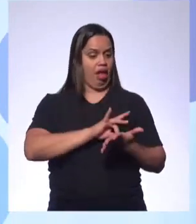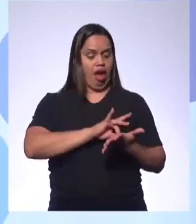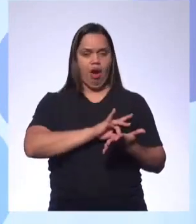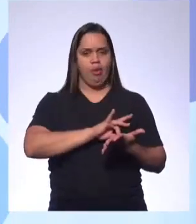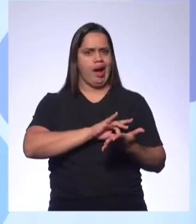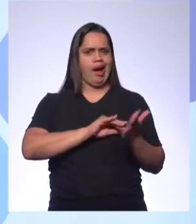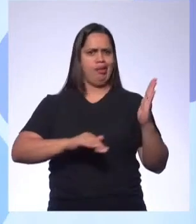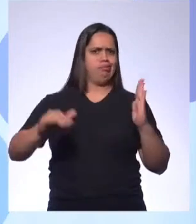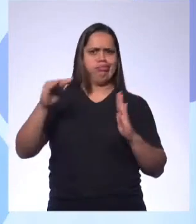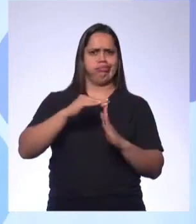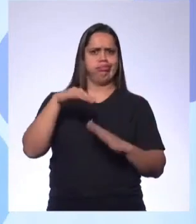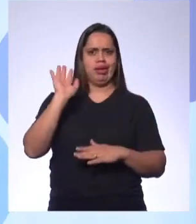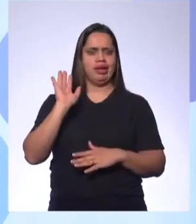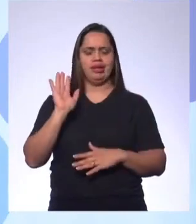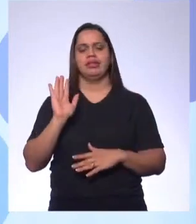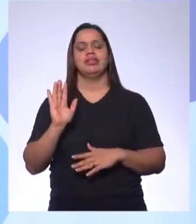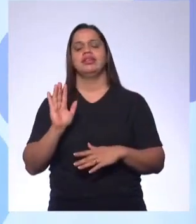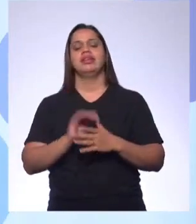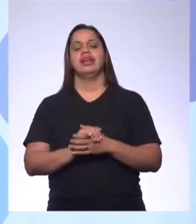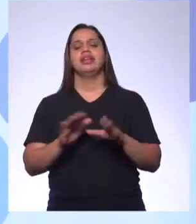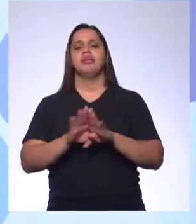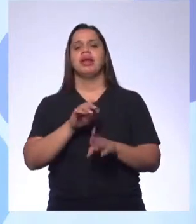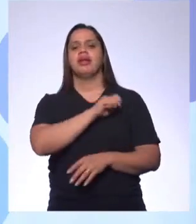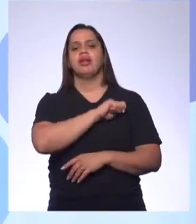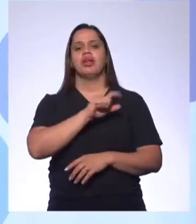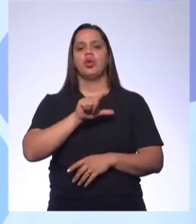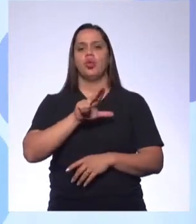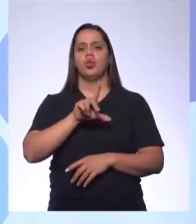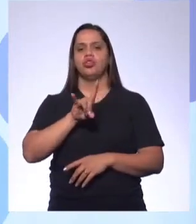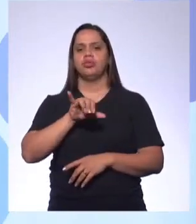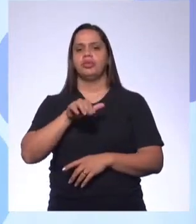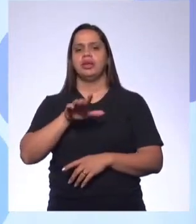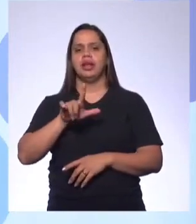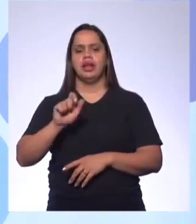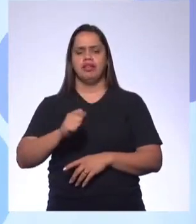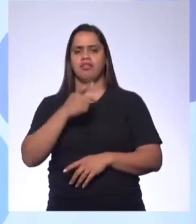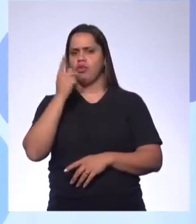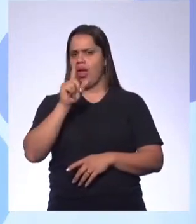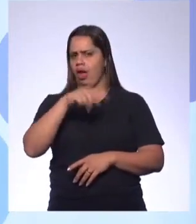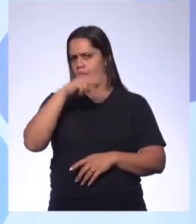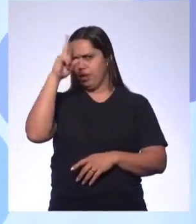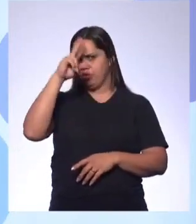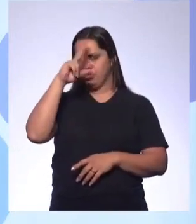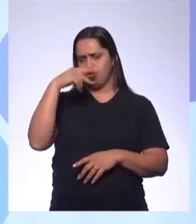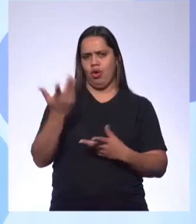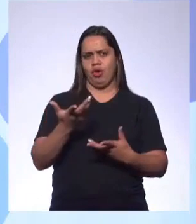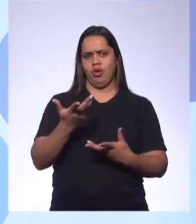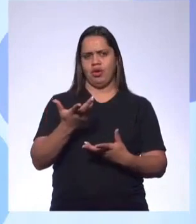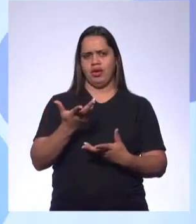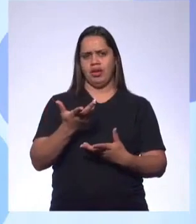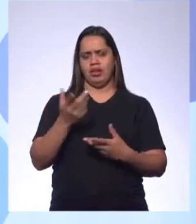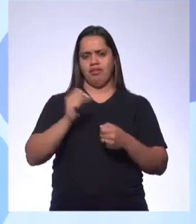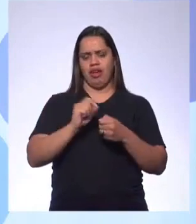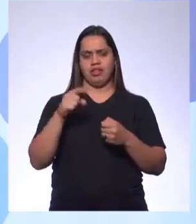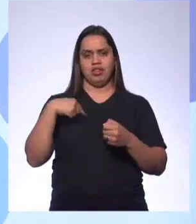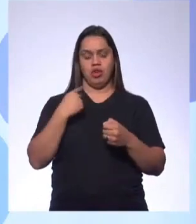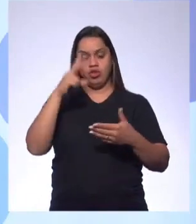Francileia. Aquele que te deixa, deixa eu ver, a aluna Ludmila diz, seria uma história que faz você sentir dentro